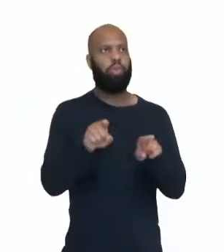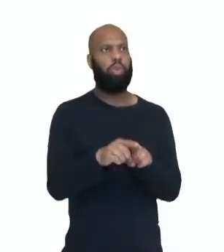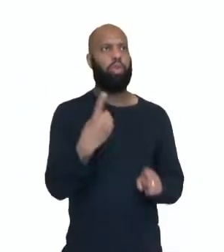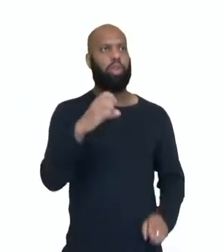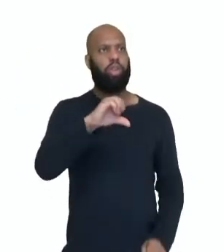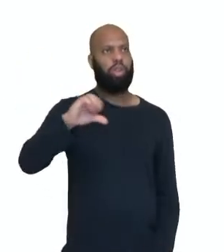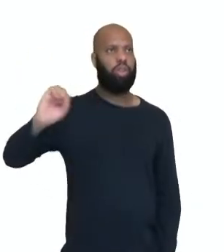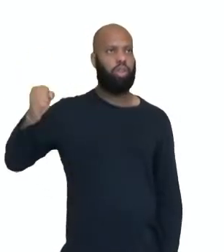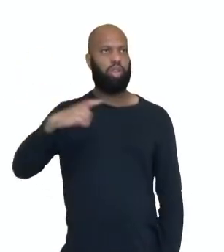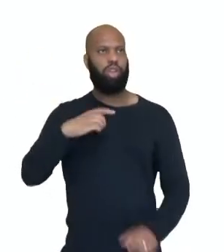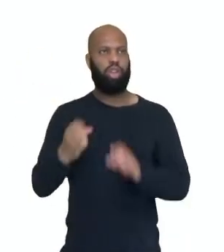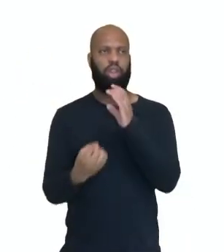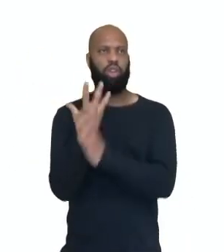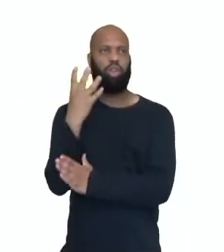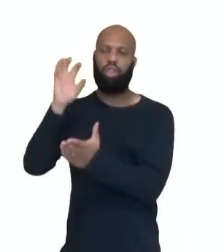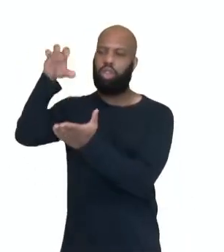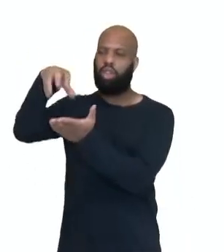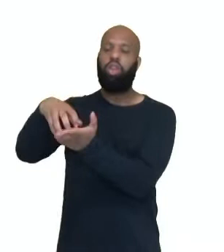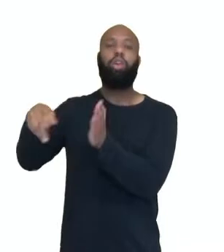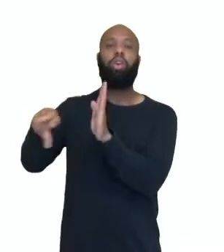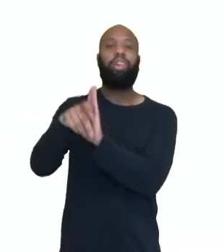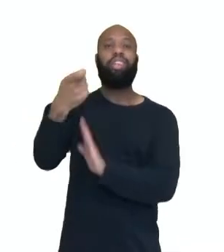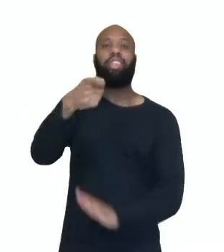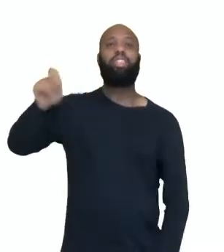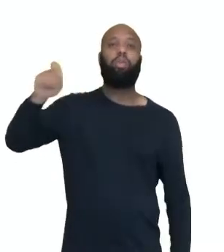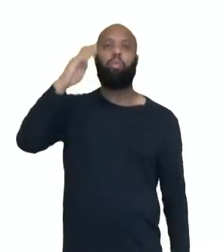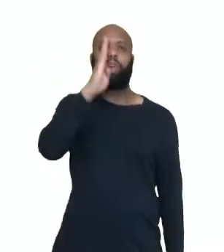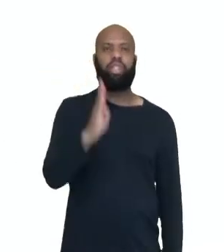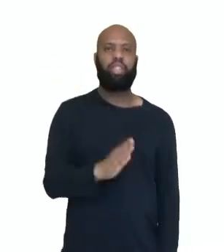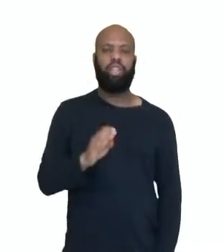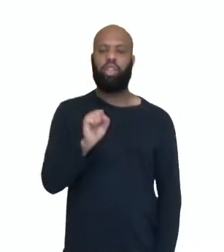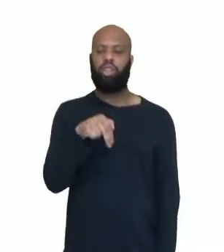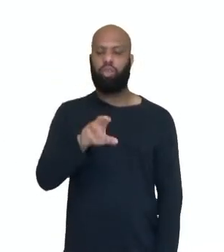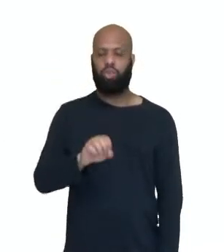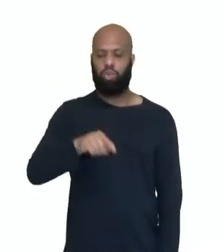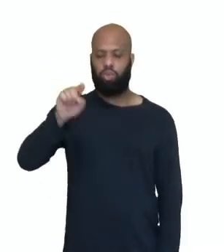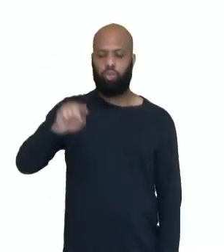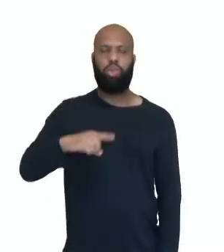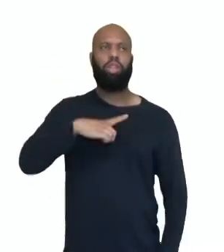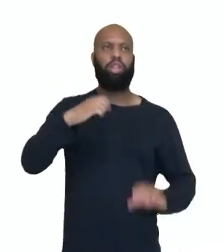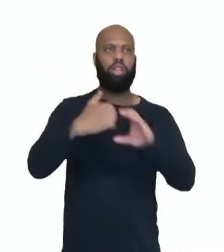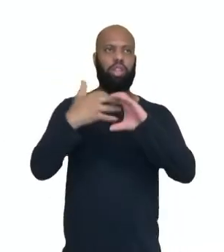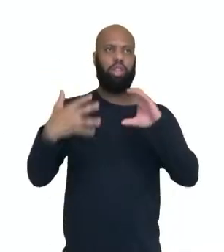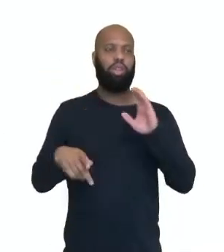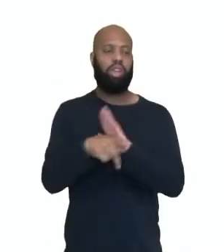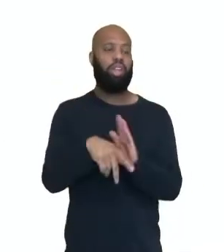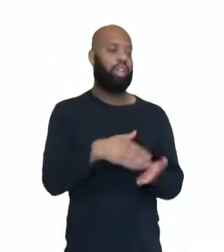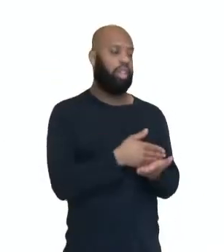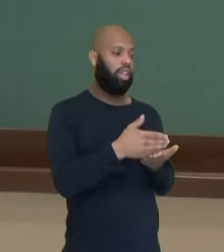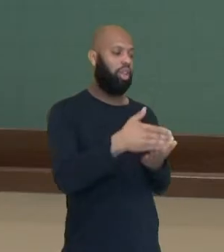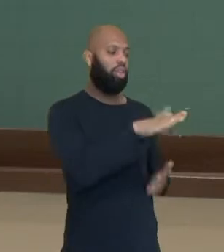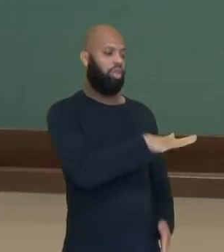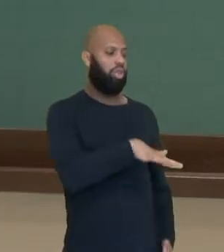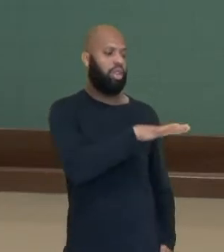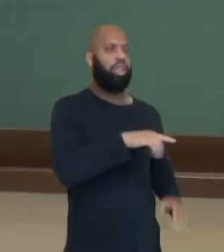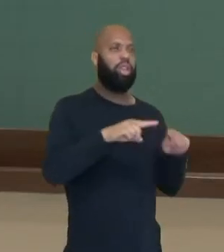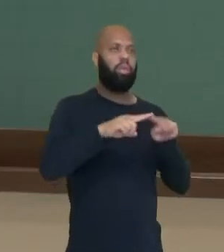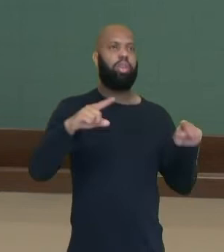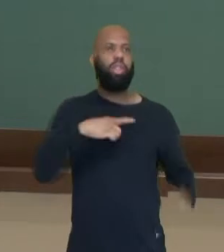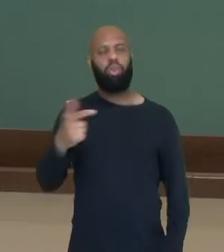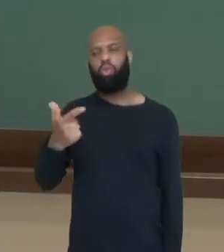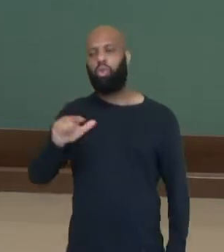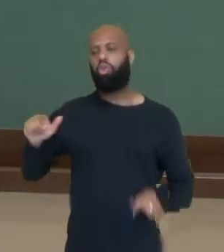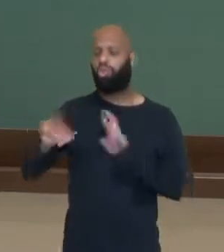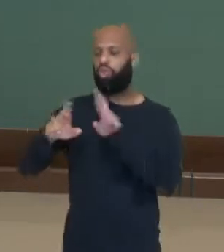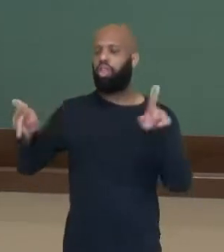Brasileira de Sumô, Essas, então, como a gente fala, a caracterização do mundo amador. Outra diferença em relação ao